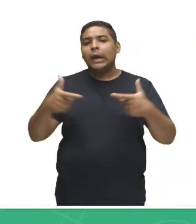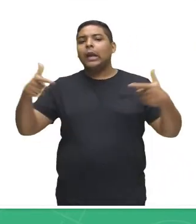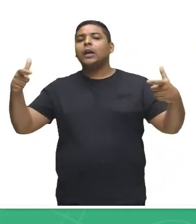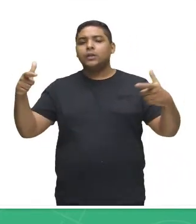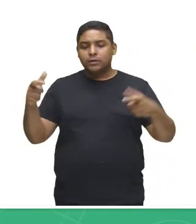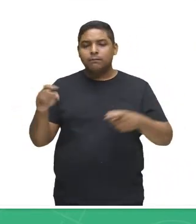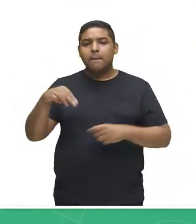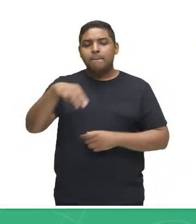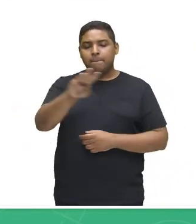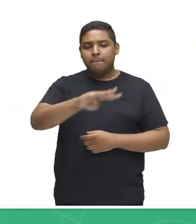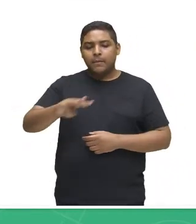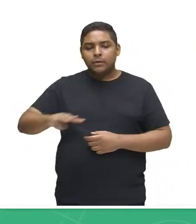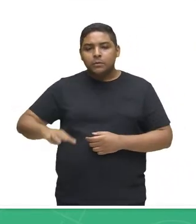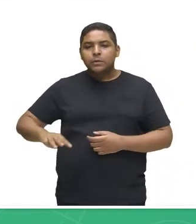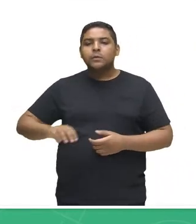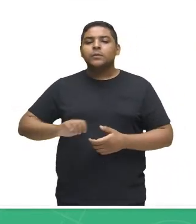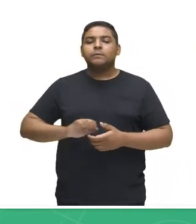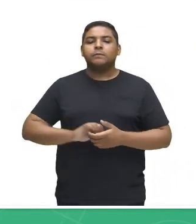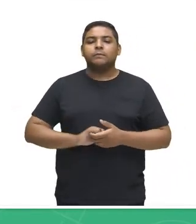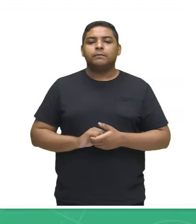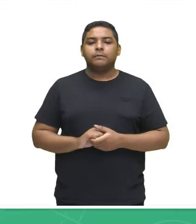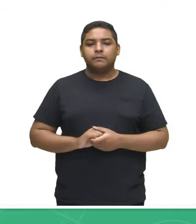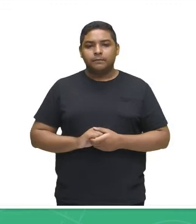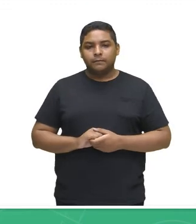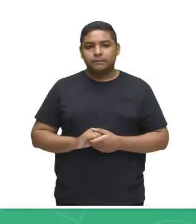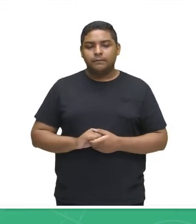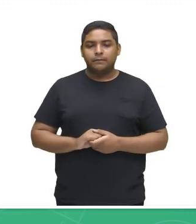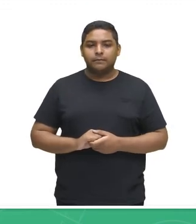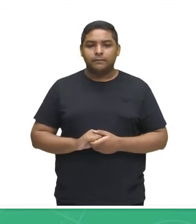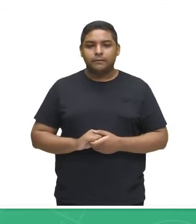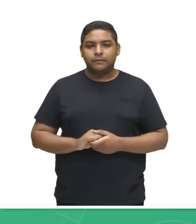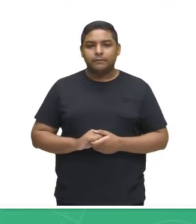nós retornamos para que vocês possam fazer os comentários.